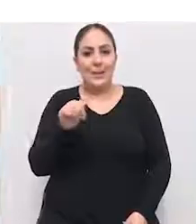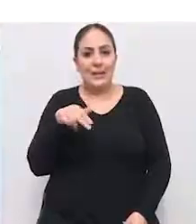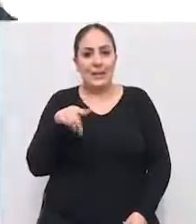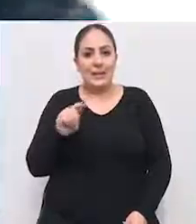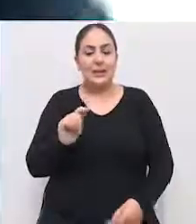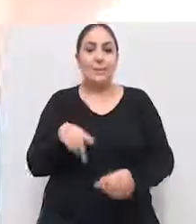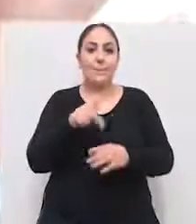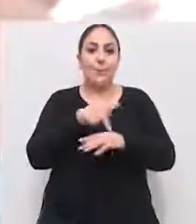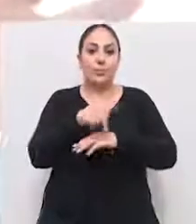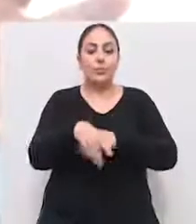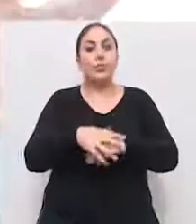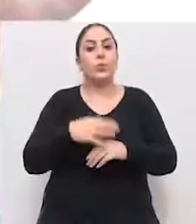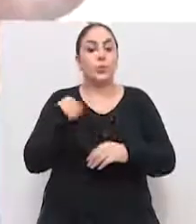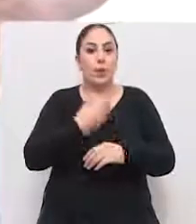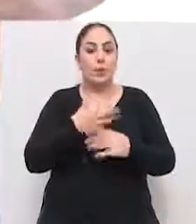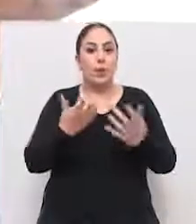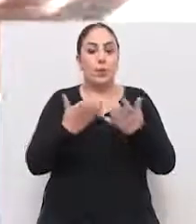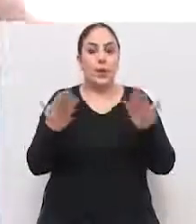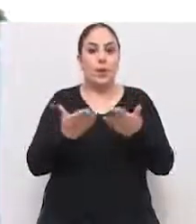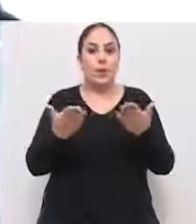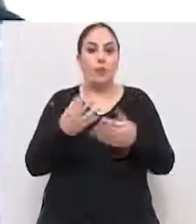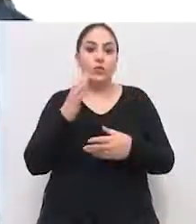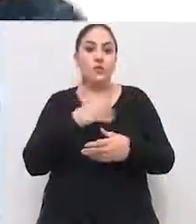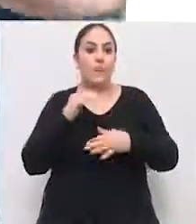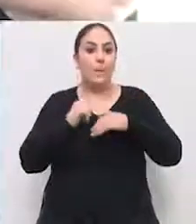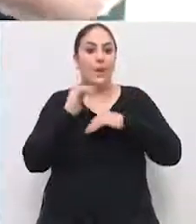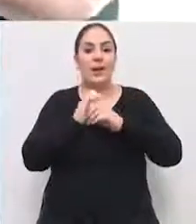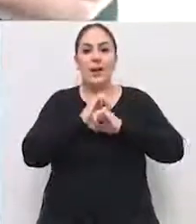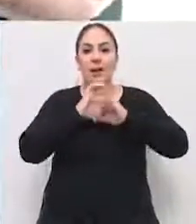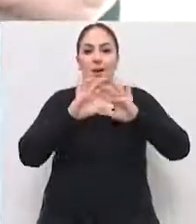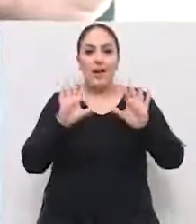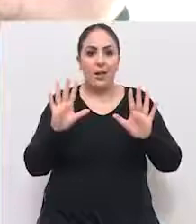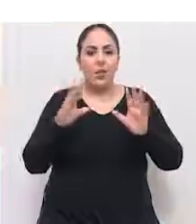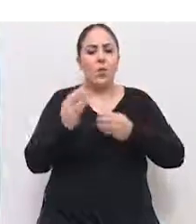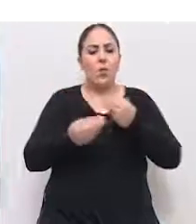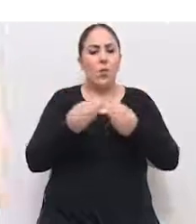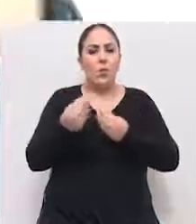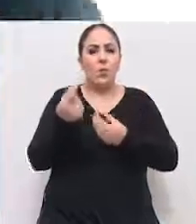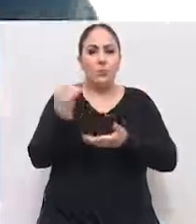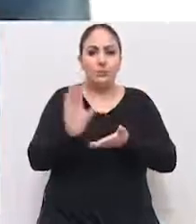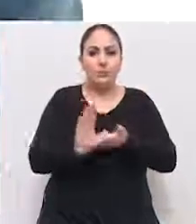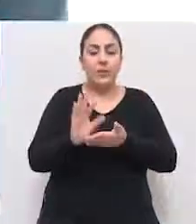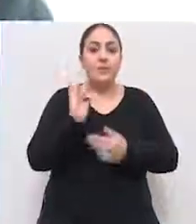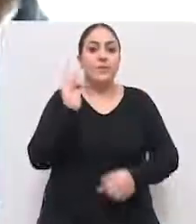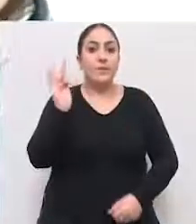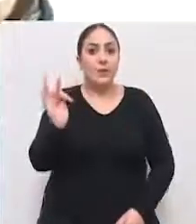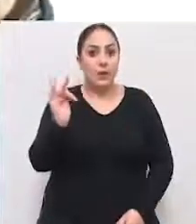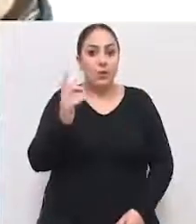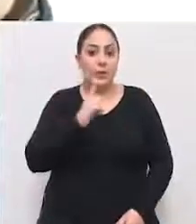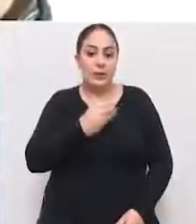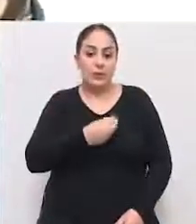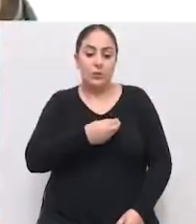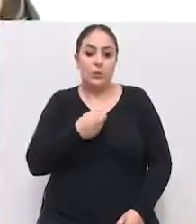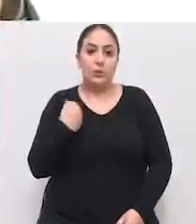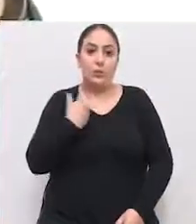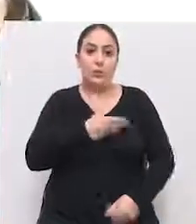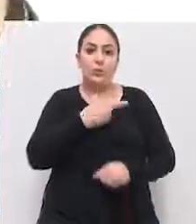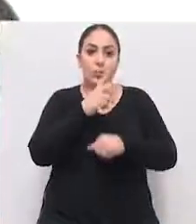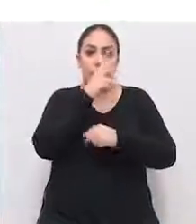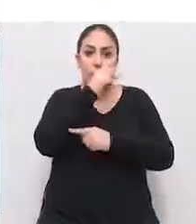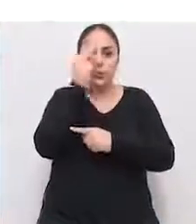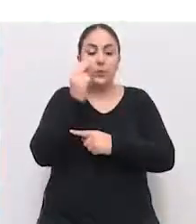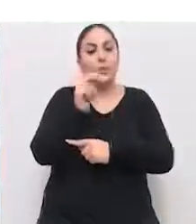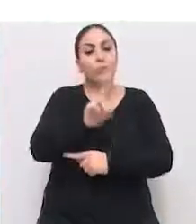Fundo. Nós queremos agora colocar da forma mais transparente possível como esse recurso federal que está vindo ao nosso